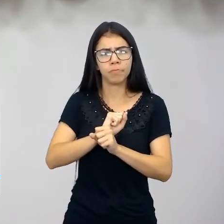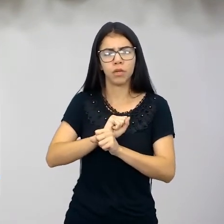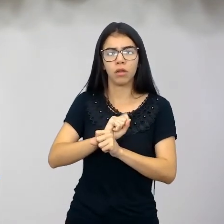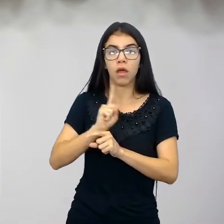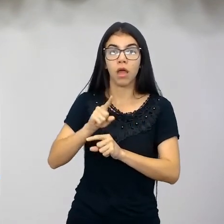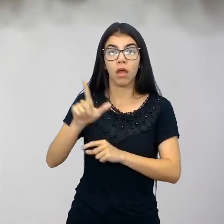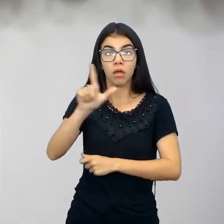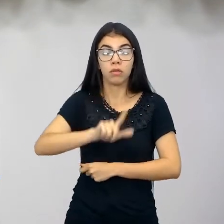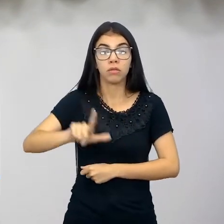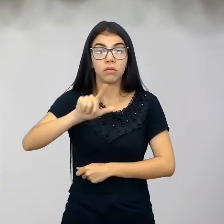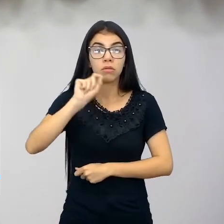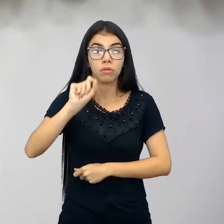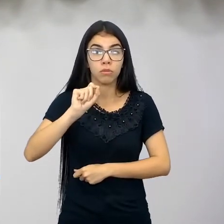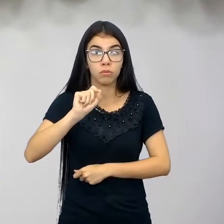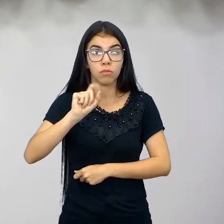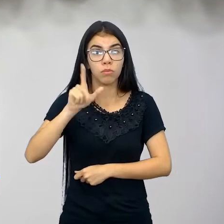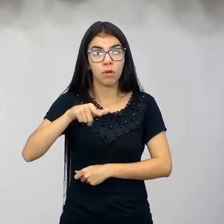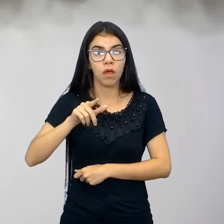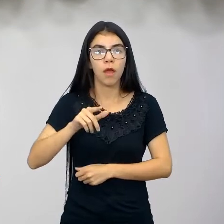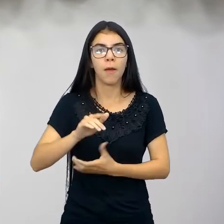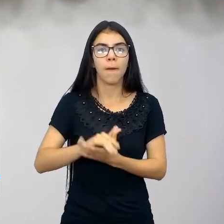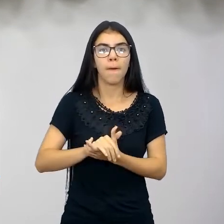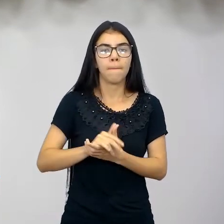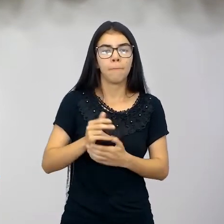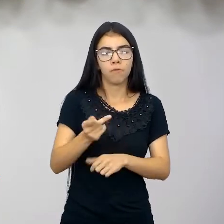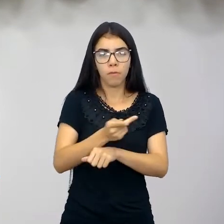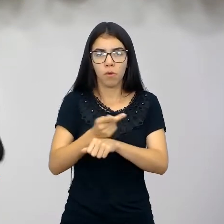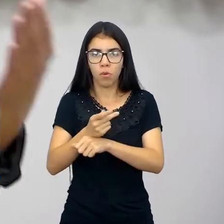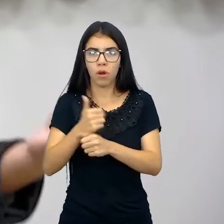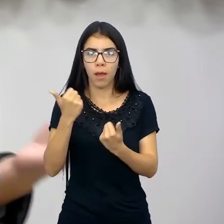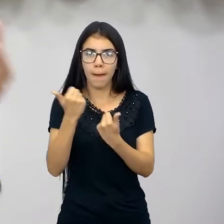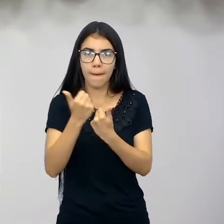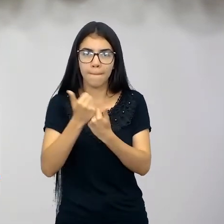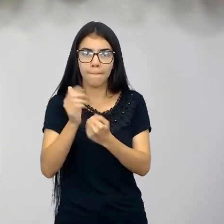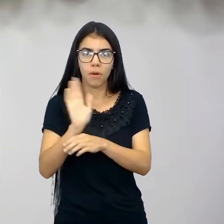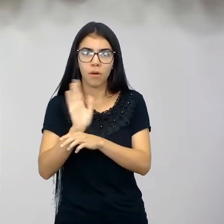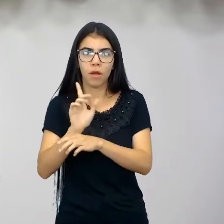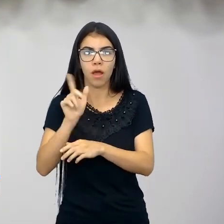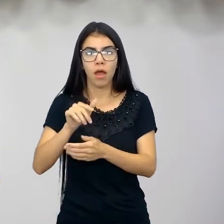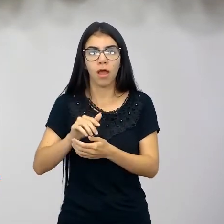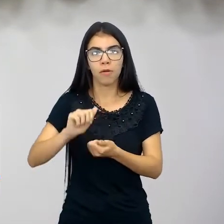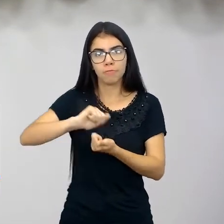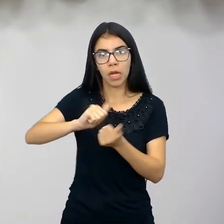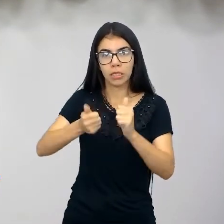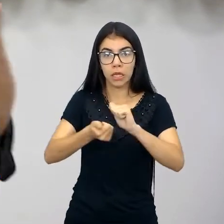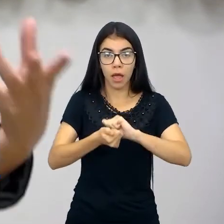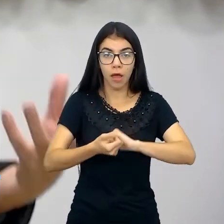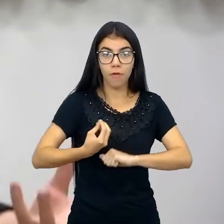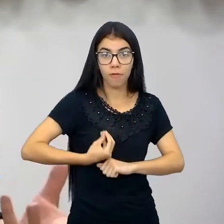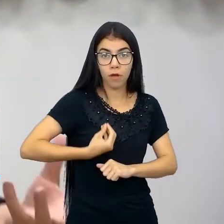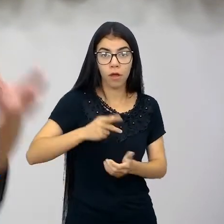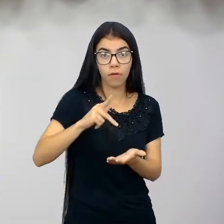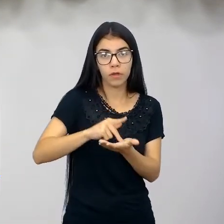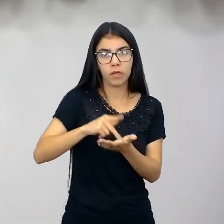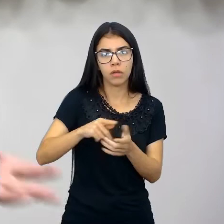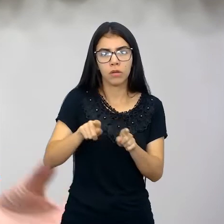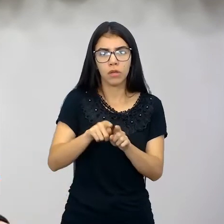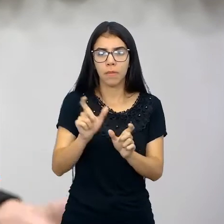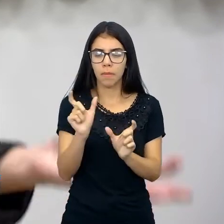então a literatura foi buscar recurso no cinema, então uma linguagem mais próxima da oralidade, né, diálogos mais